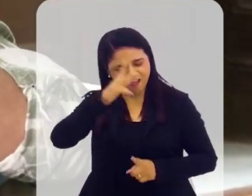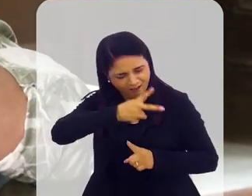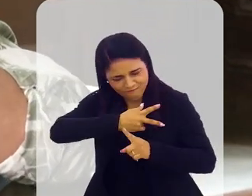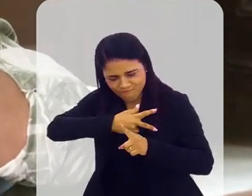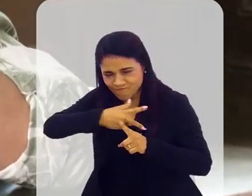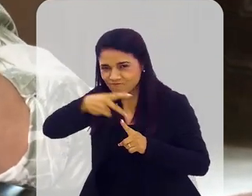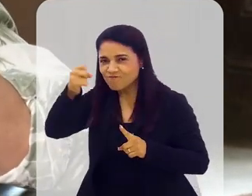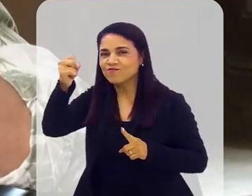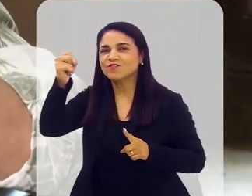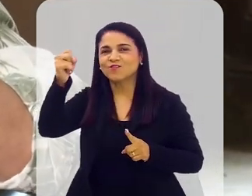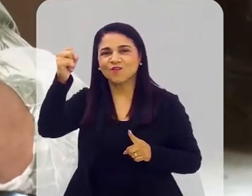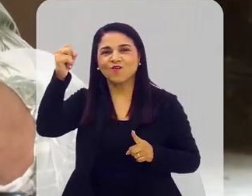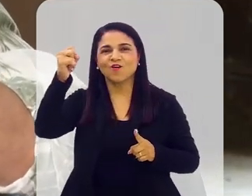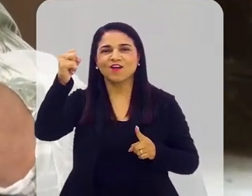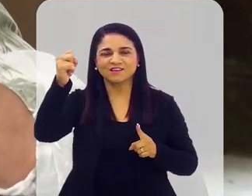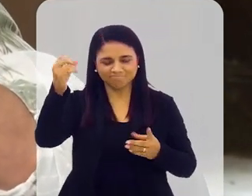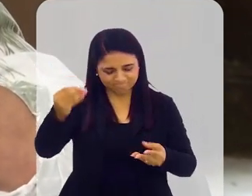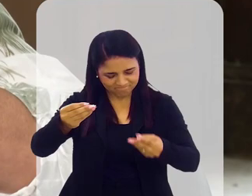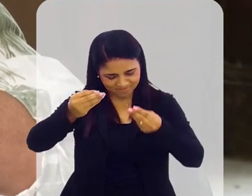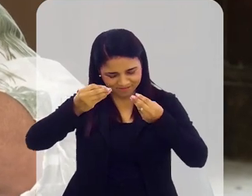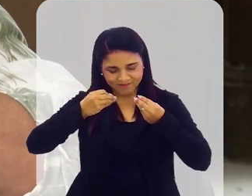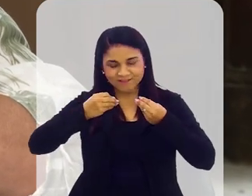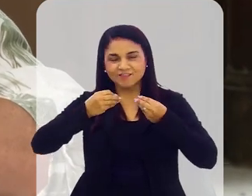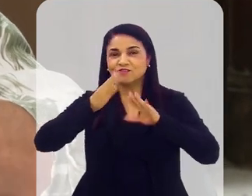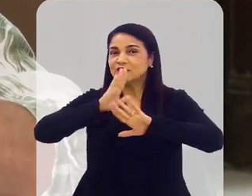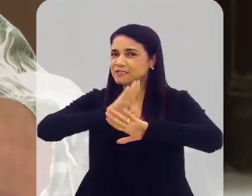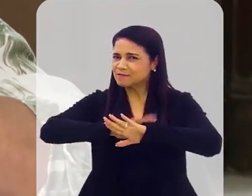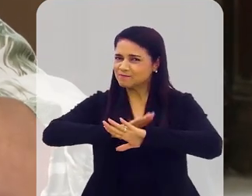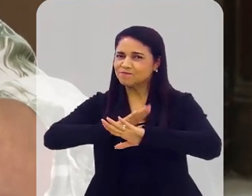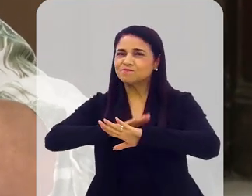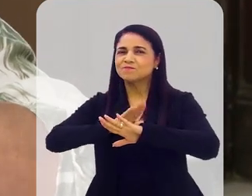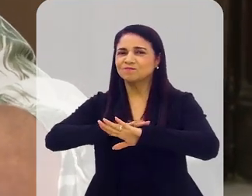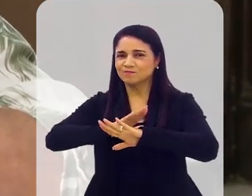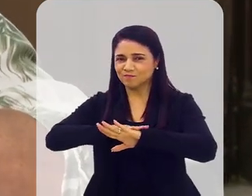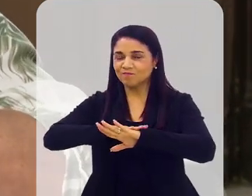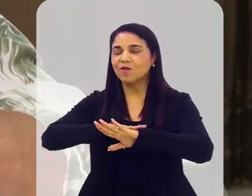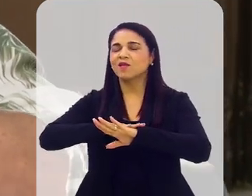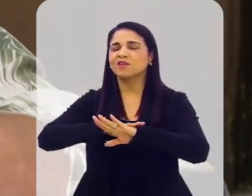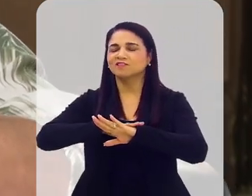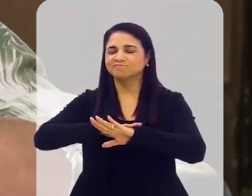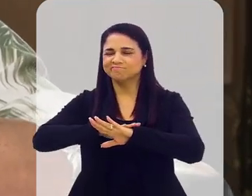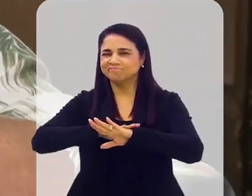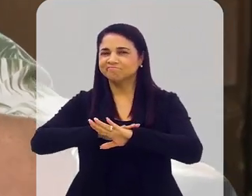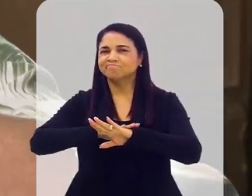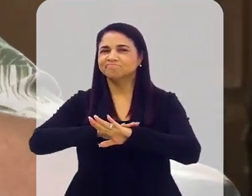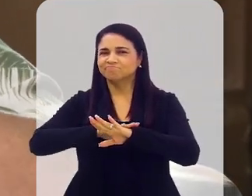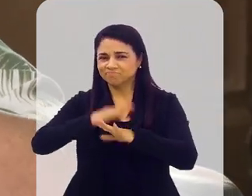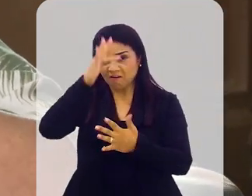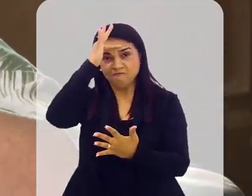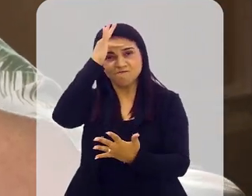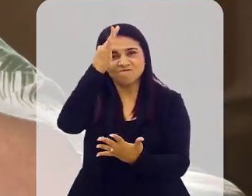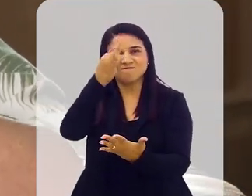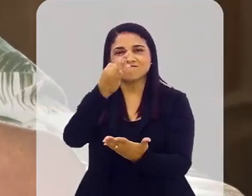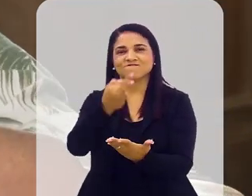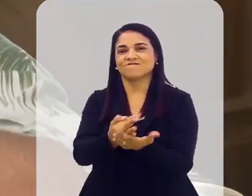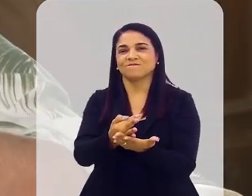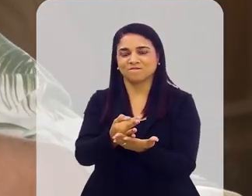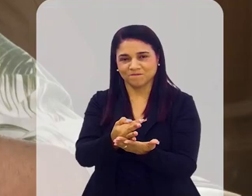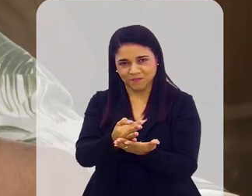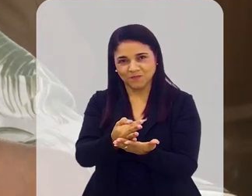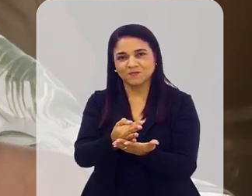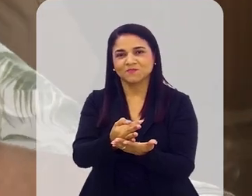Fique à vontade. Determine a vitória. Nesse momento, nessa hora,